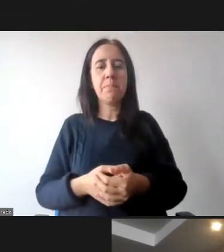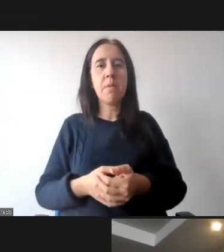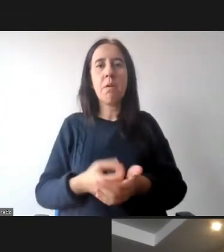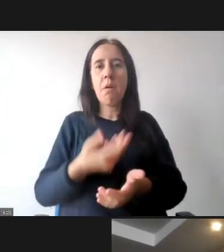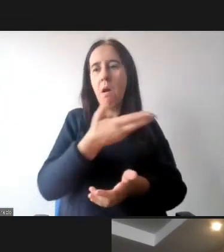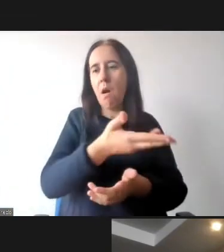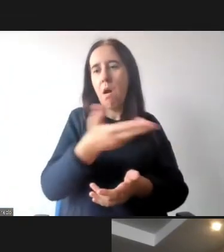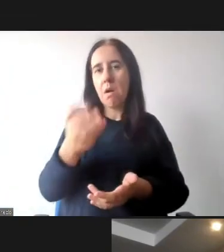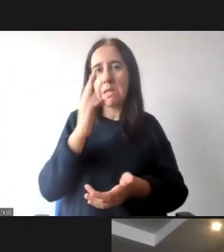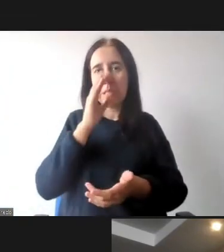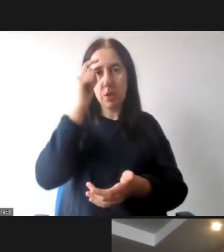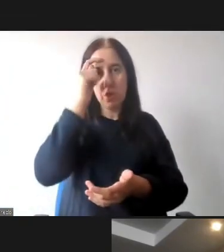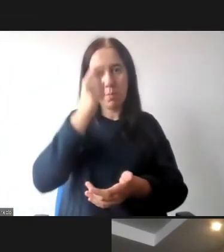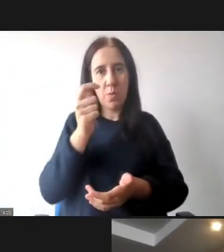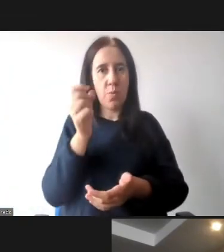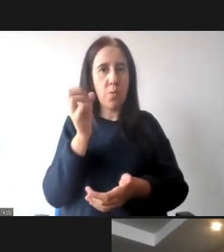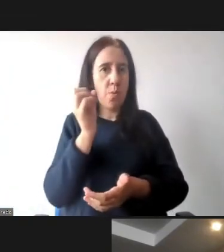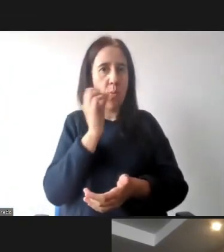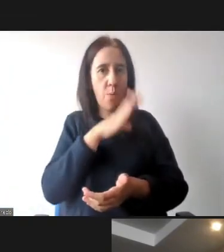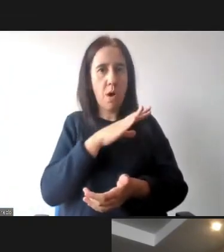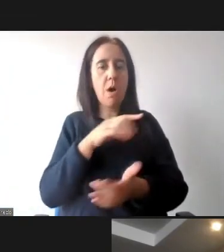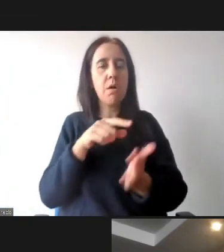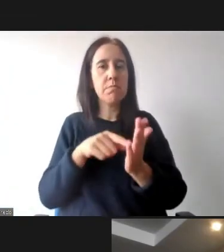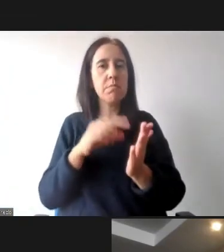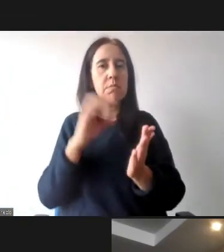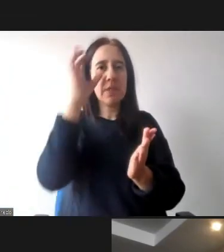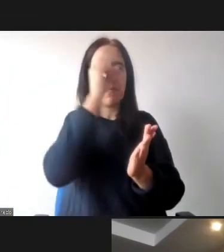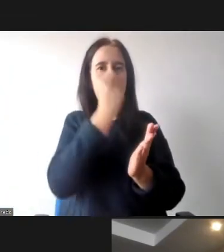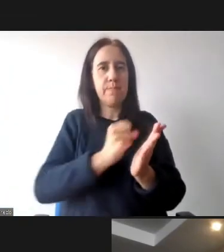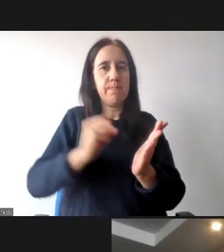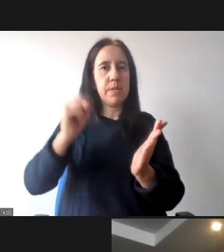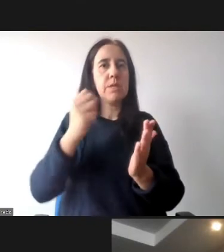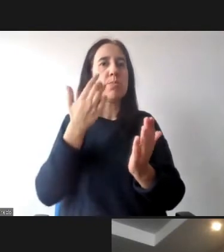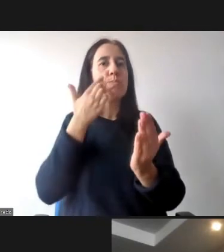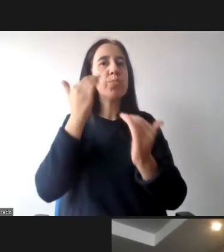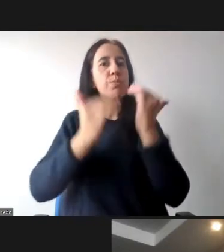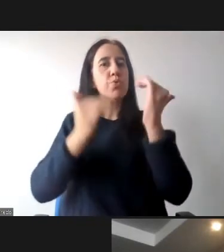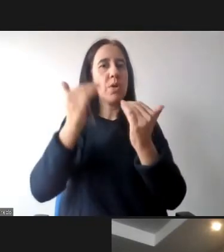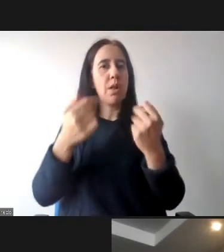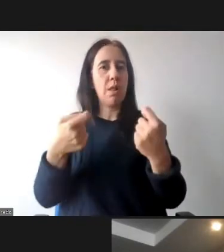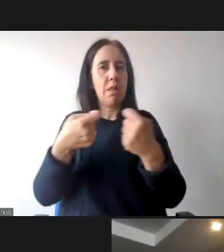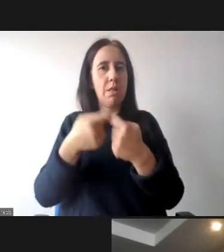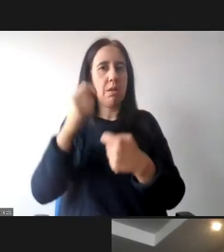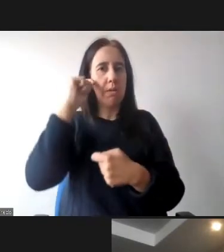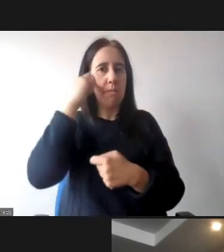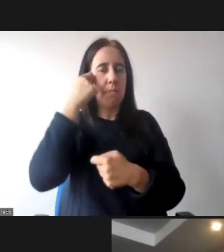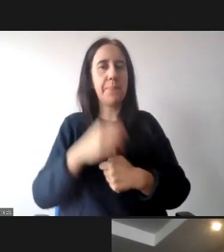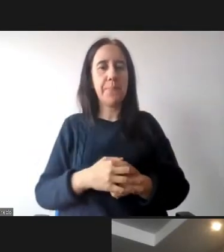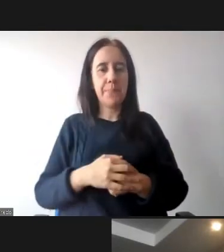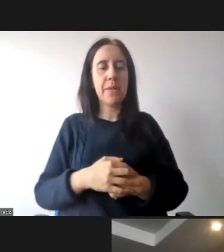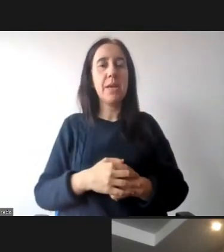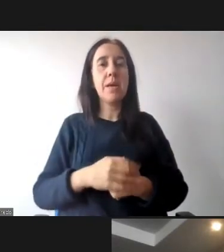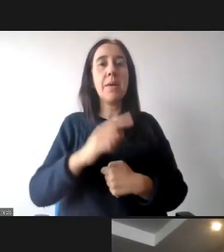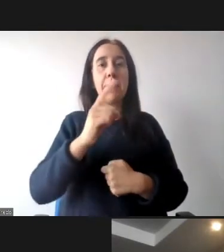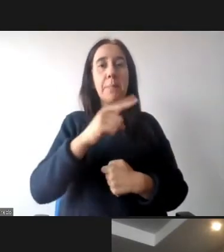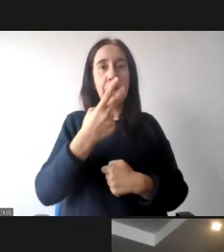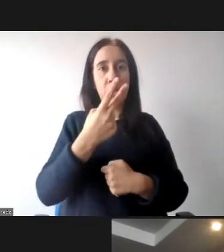dimensões implica violação do princípio da proporcionalidade. Os primeiros 2 testes da adequação e da